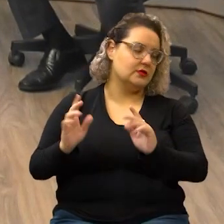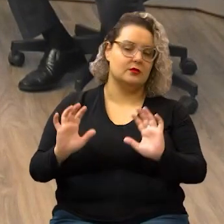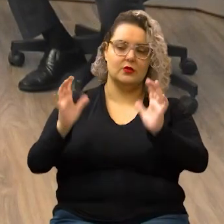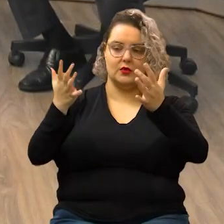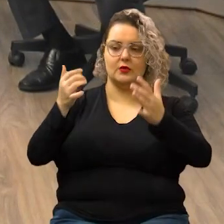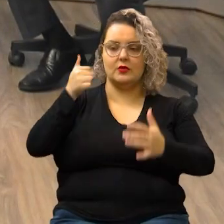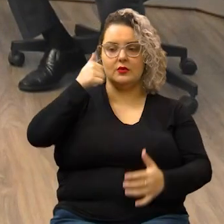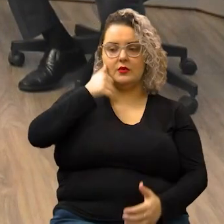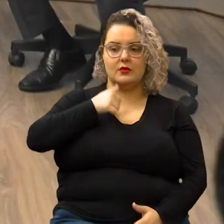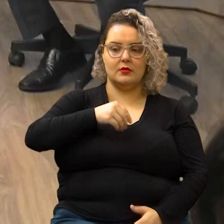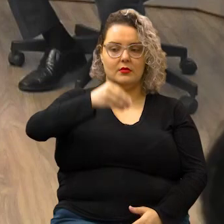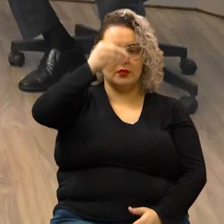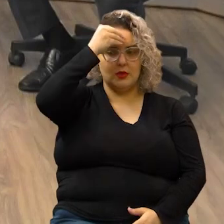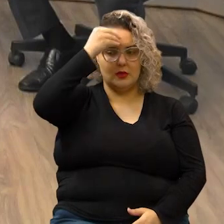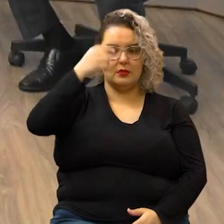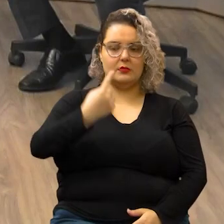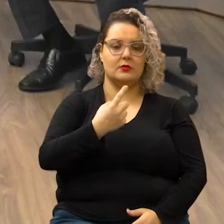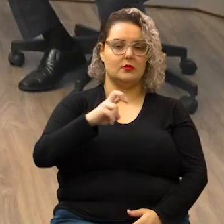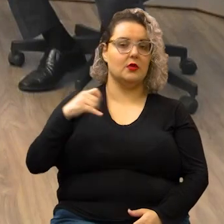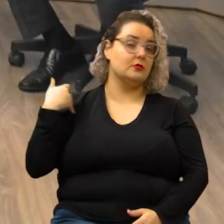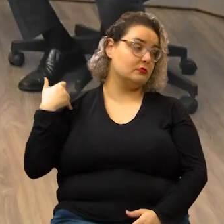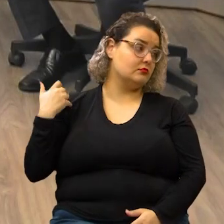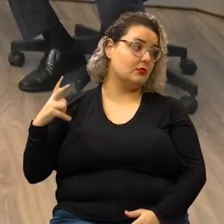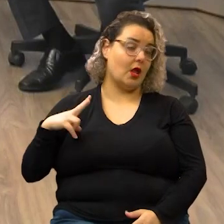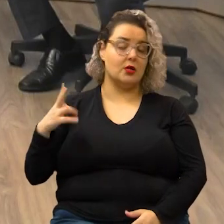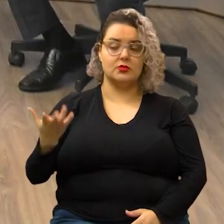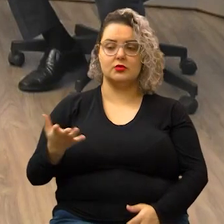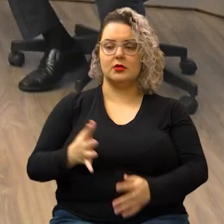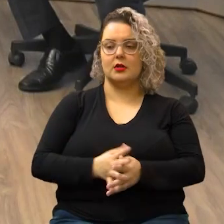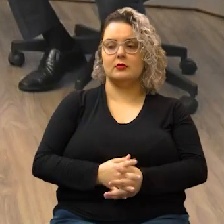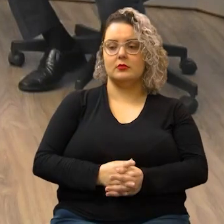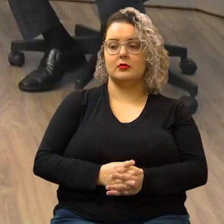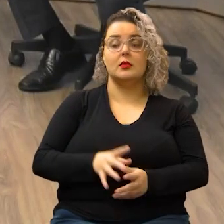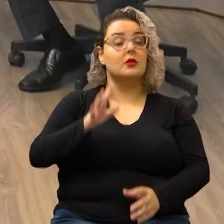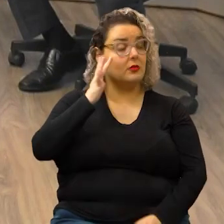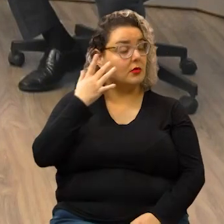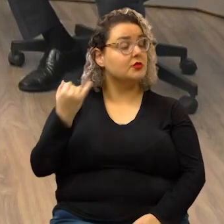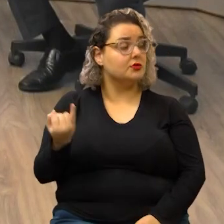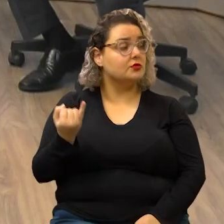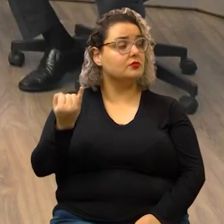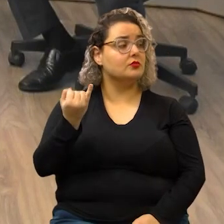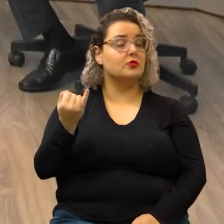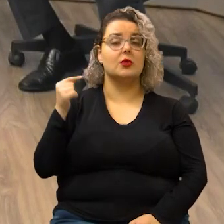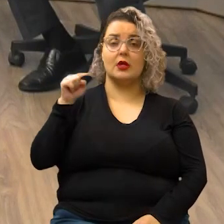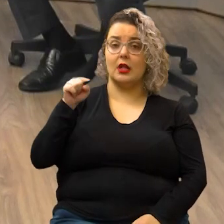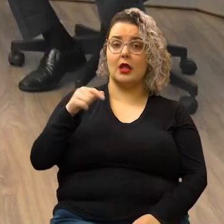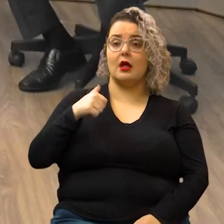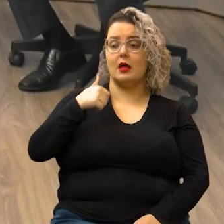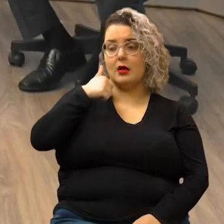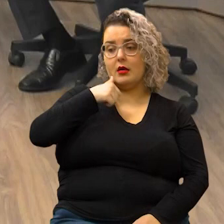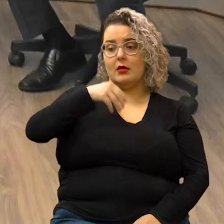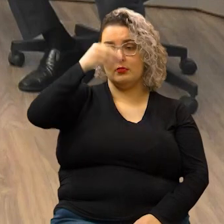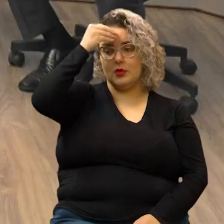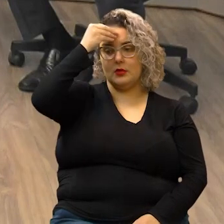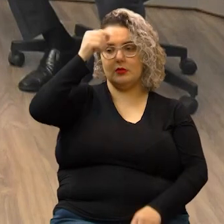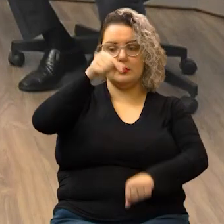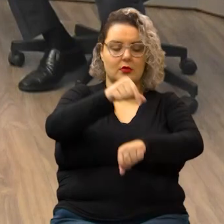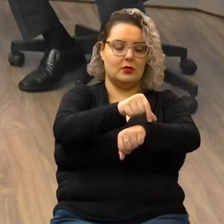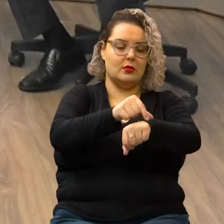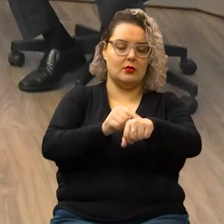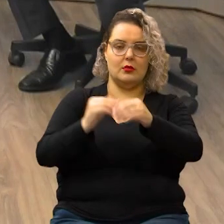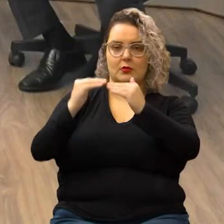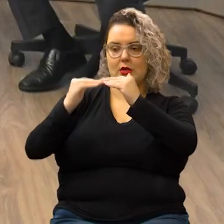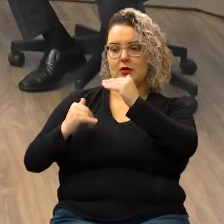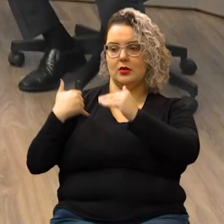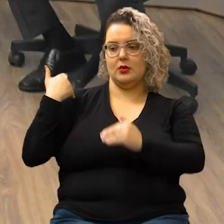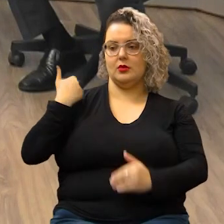sobrinha minha de 15 anos, num buffet particular. Eu achei interessante porque lá os menores estavam, menores de